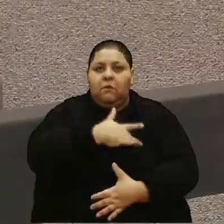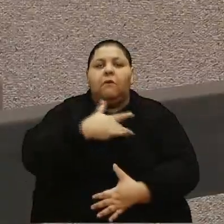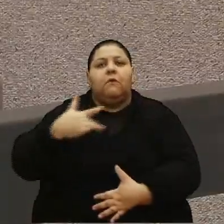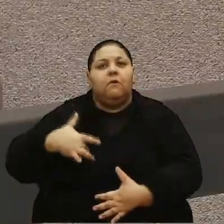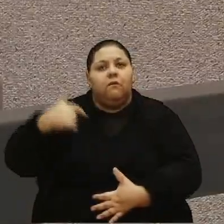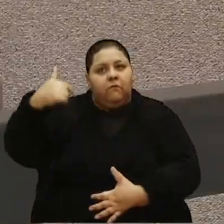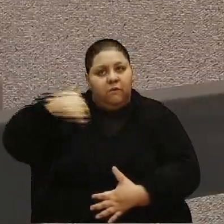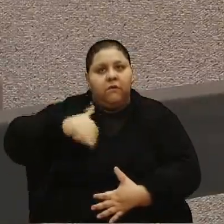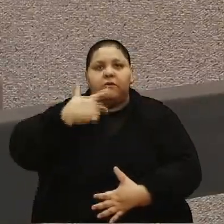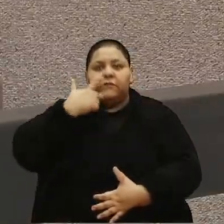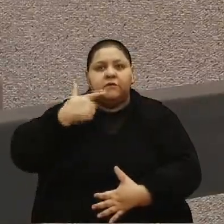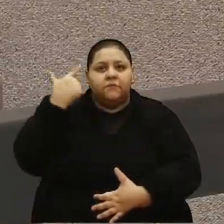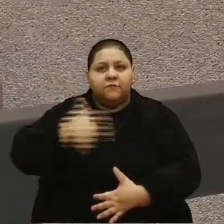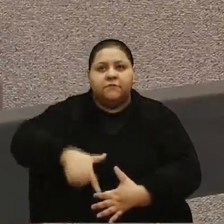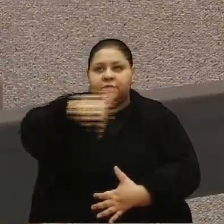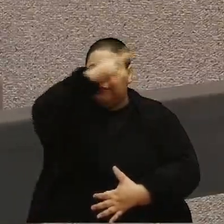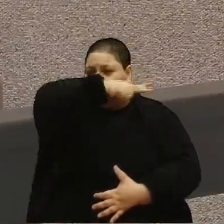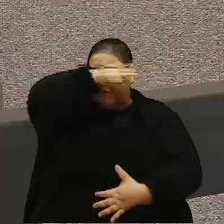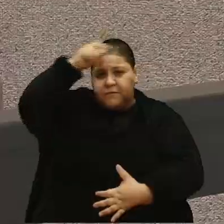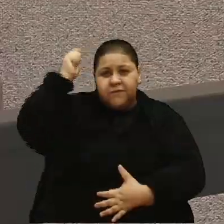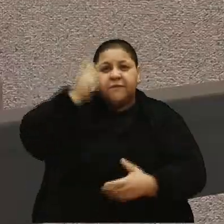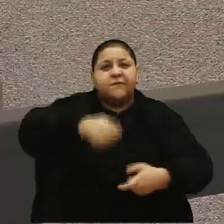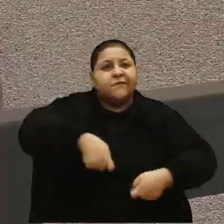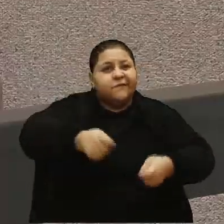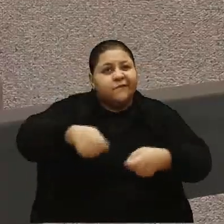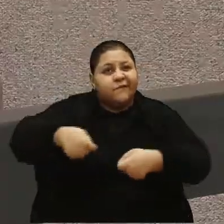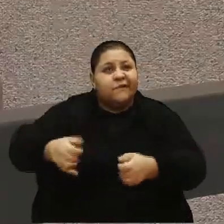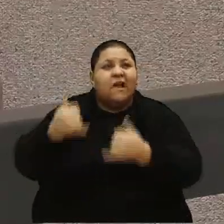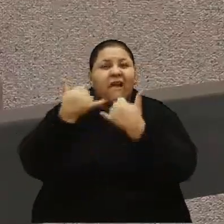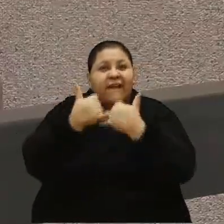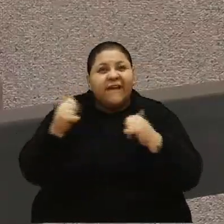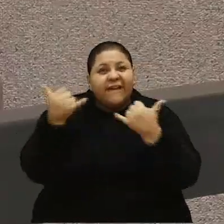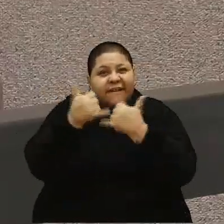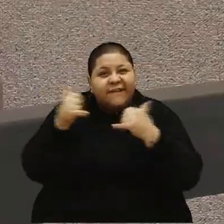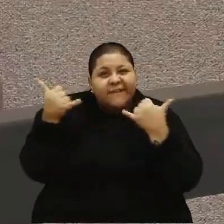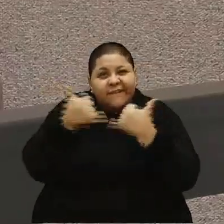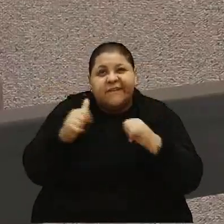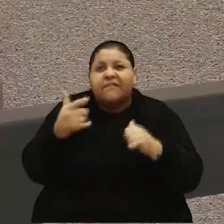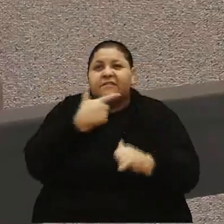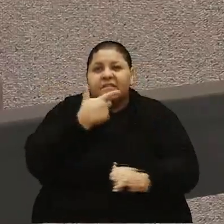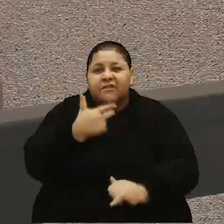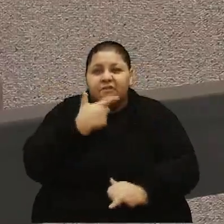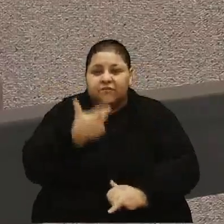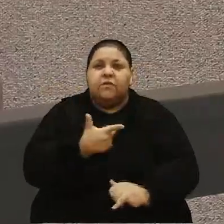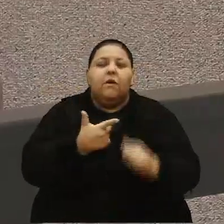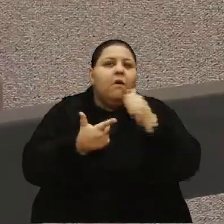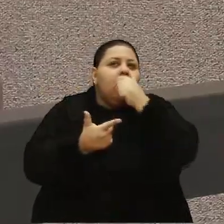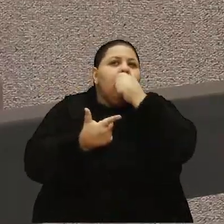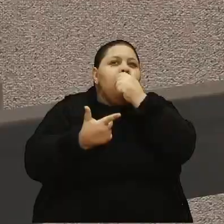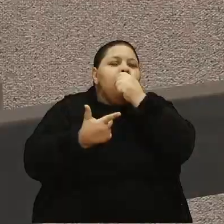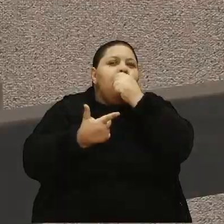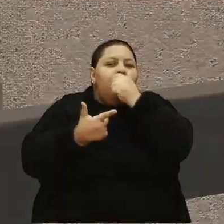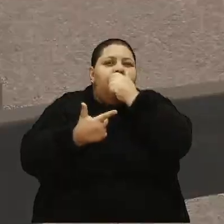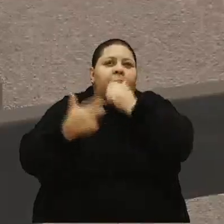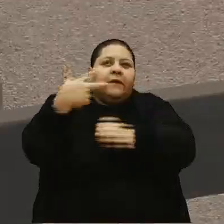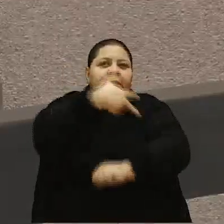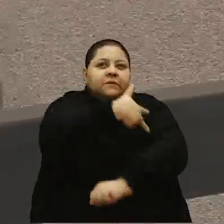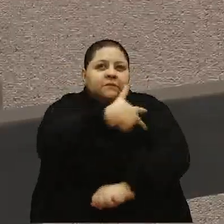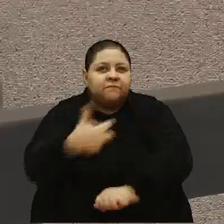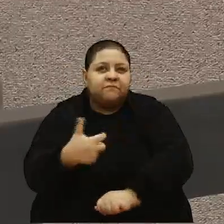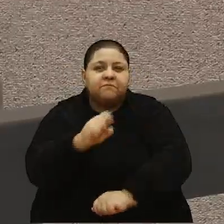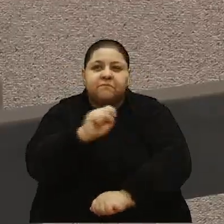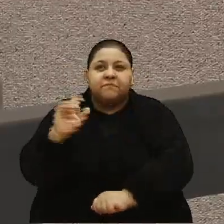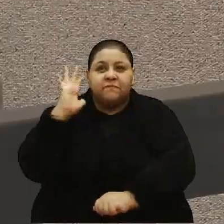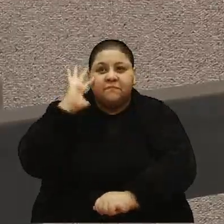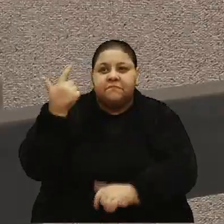eu reafirmo, o prefeito gastando energia em falar da questão dos exames e não resolver